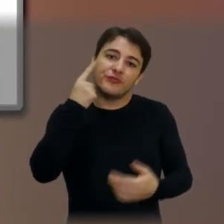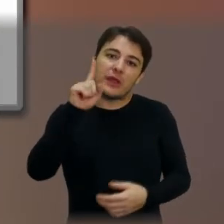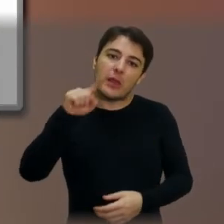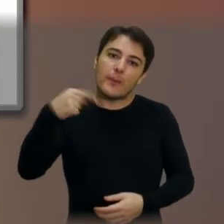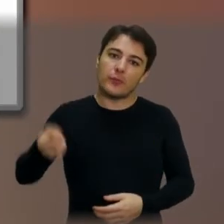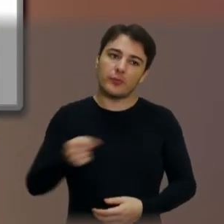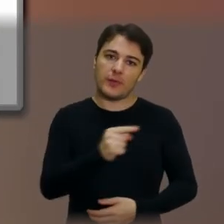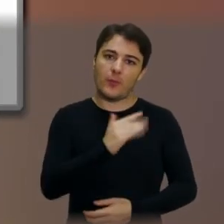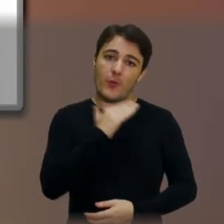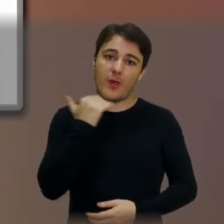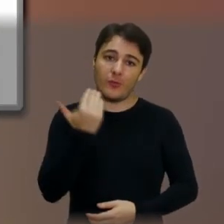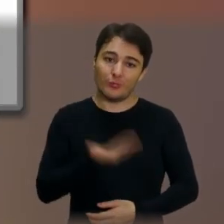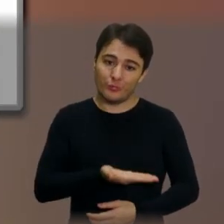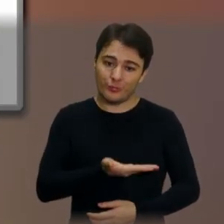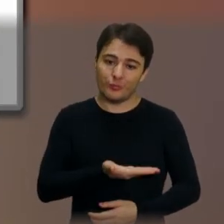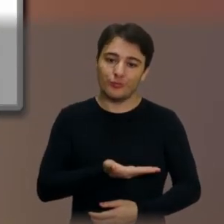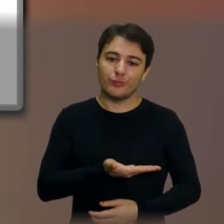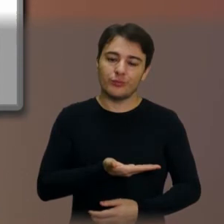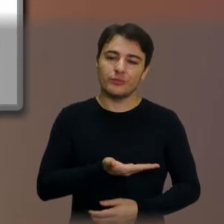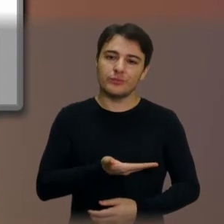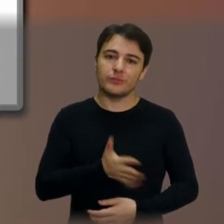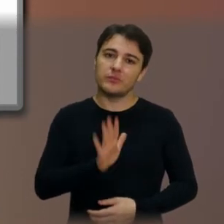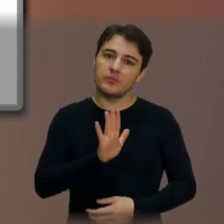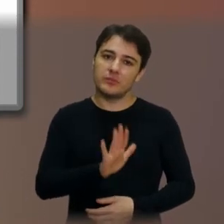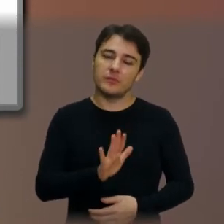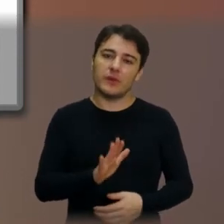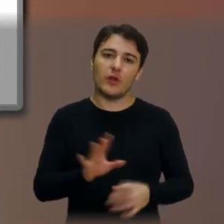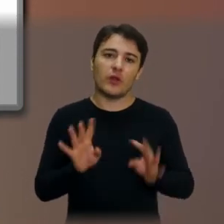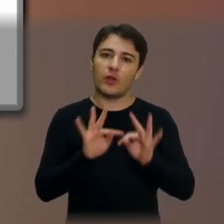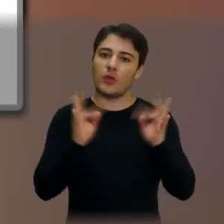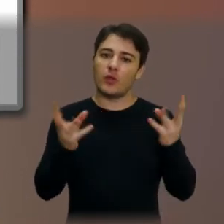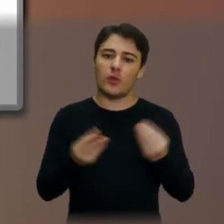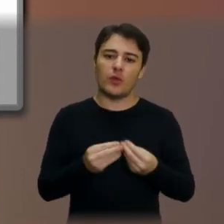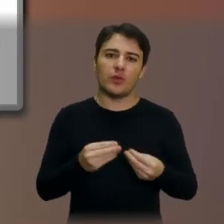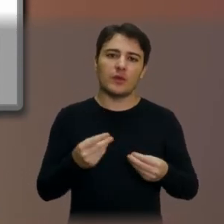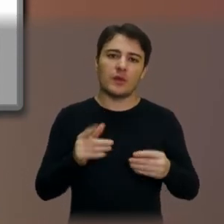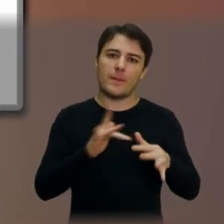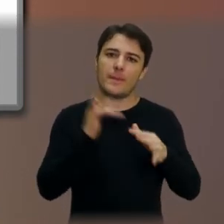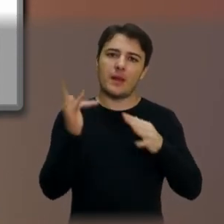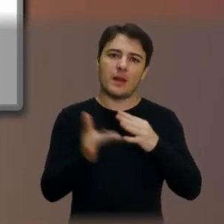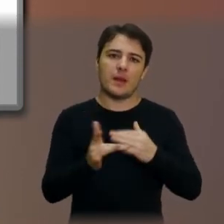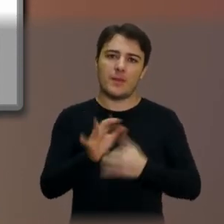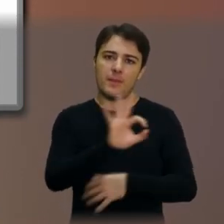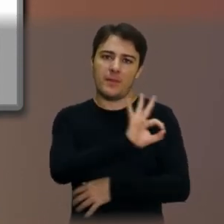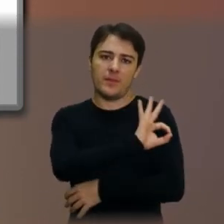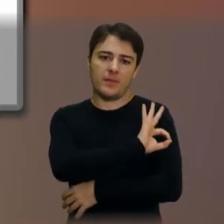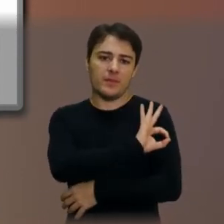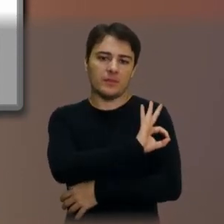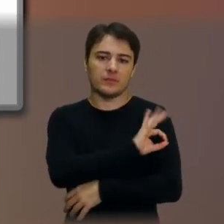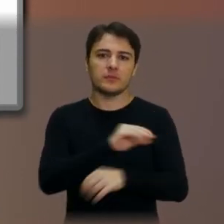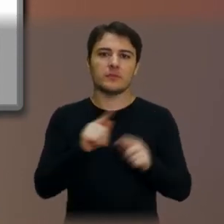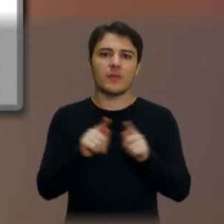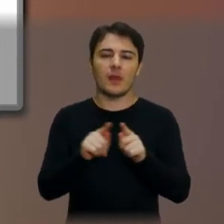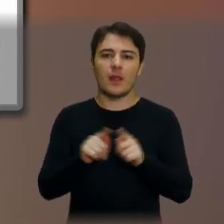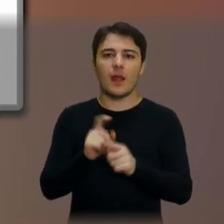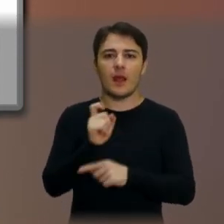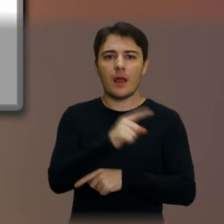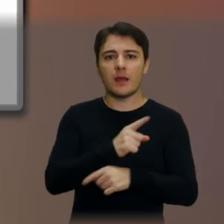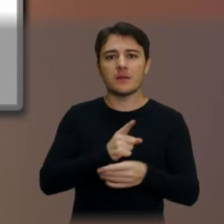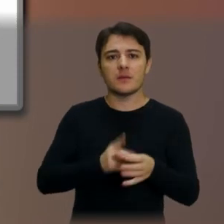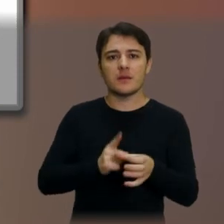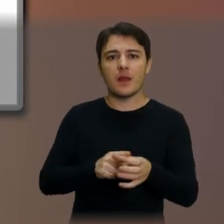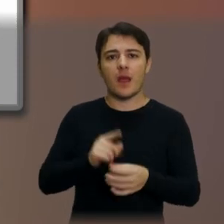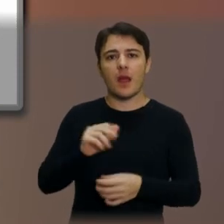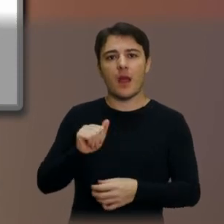falecimento dele mas todas as mídias aqui de Araraquara inclusive o prefeito Aparecida utilizaram essa